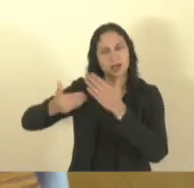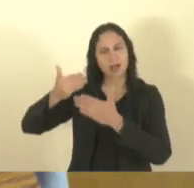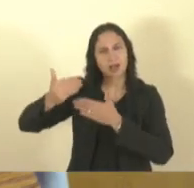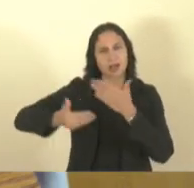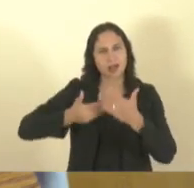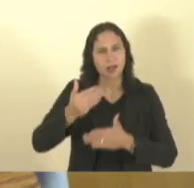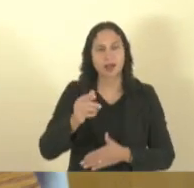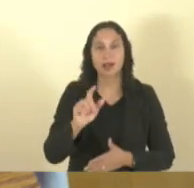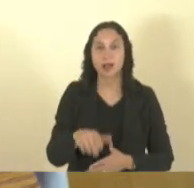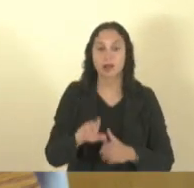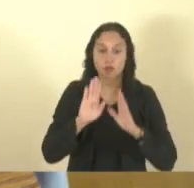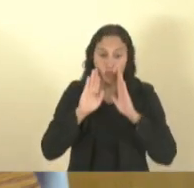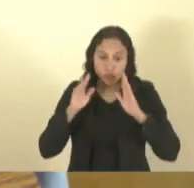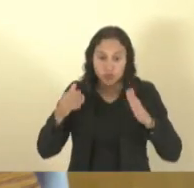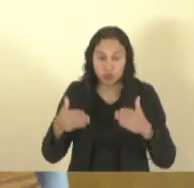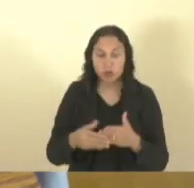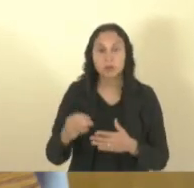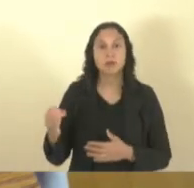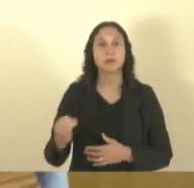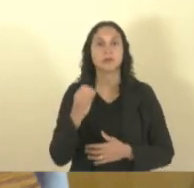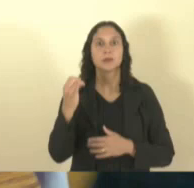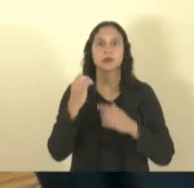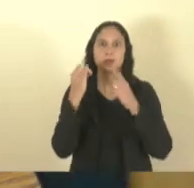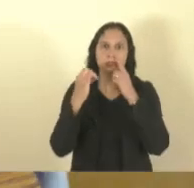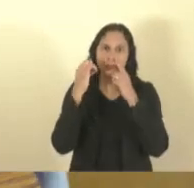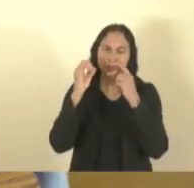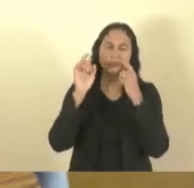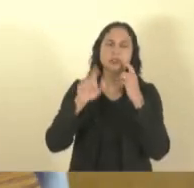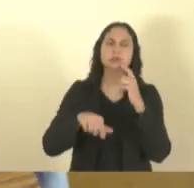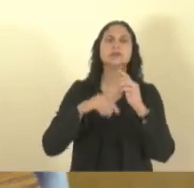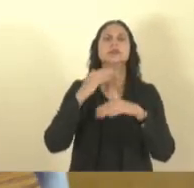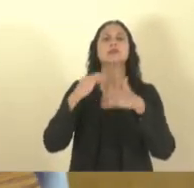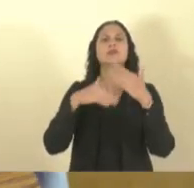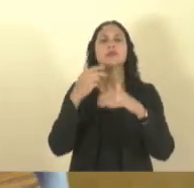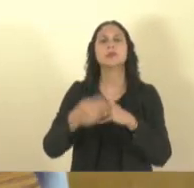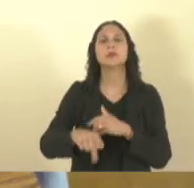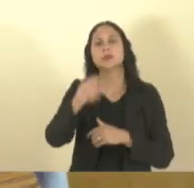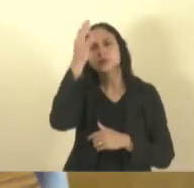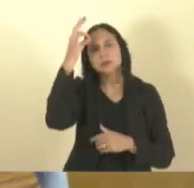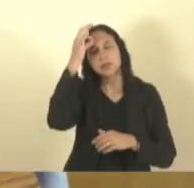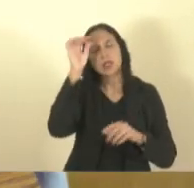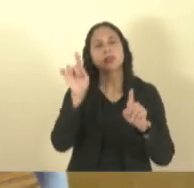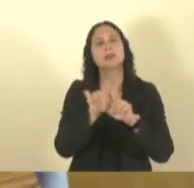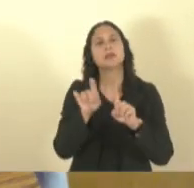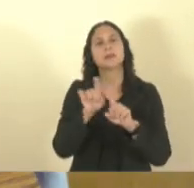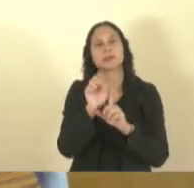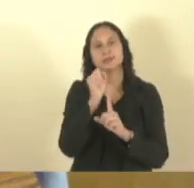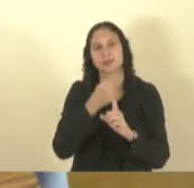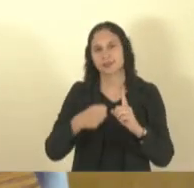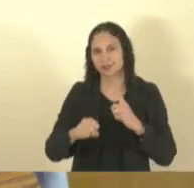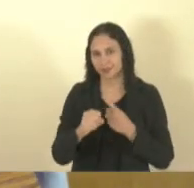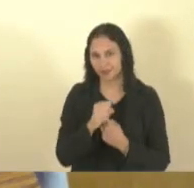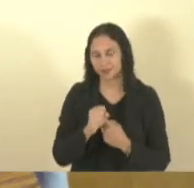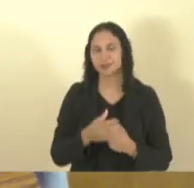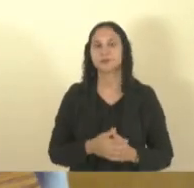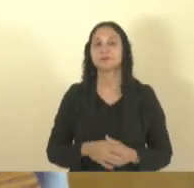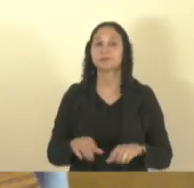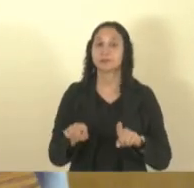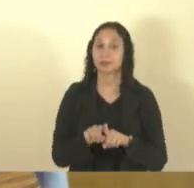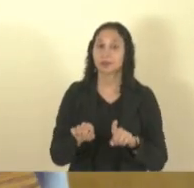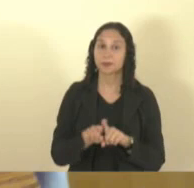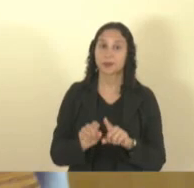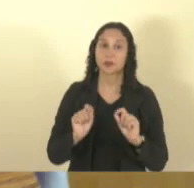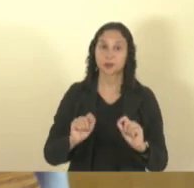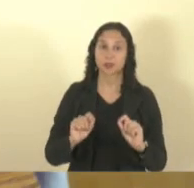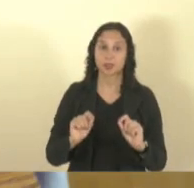causas aí de extrema relevância para o desenvolvimento do nosso Estado e da nossa sociedade. E por abraçar a